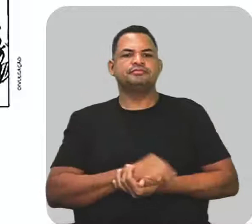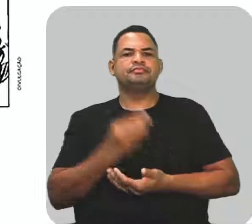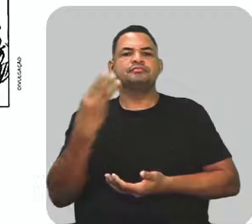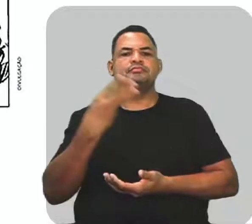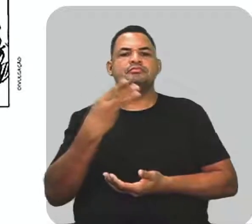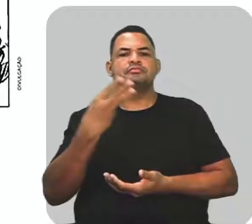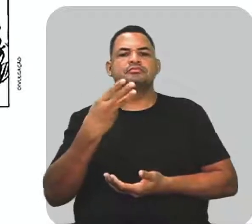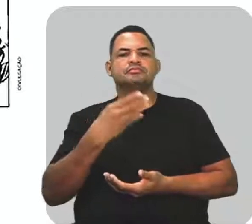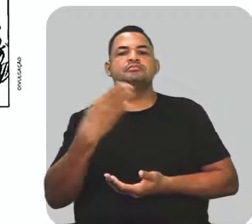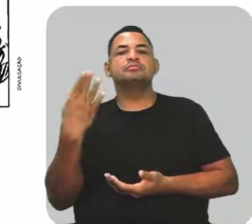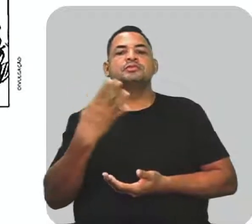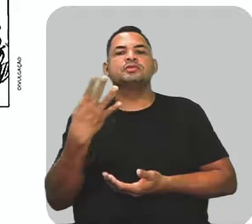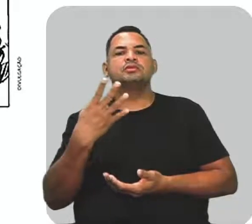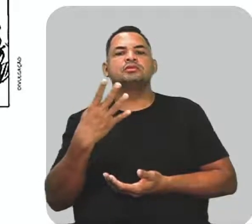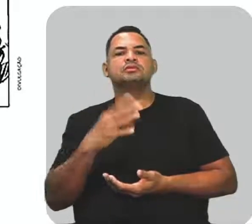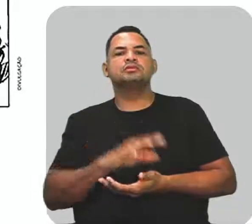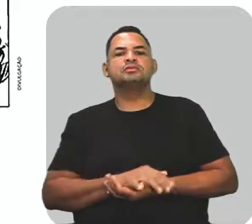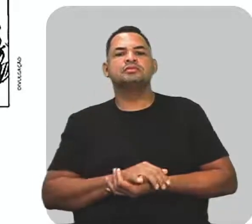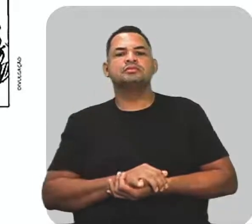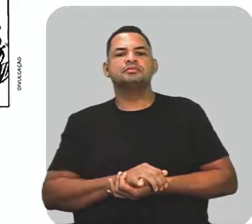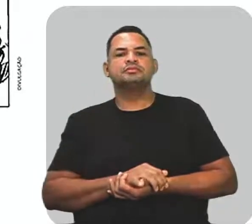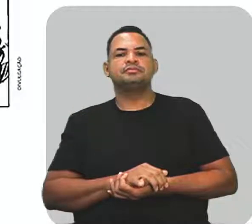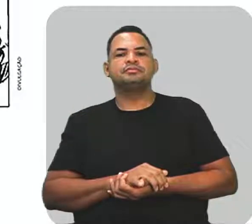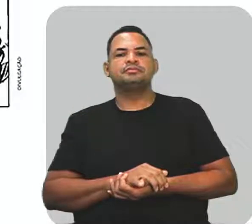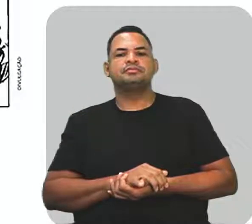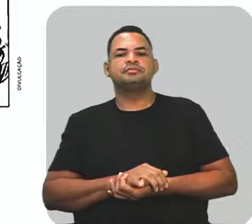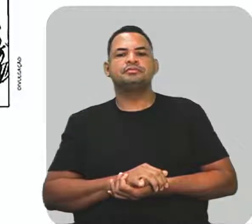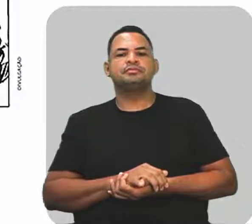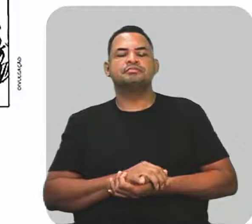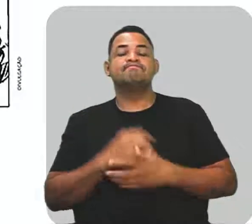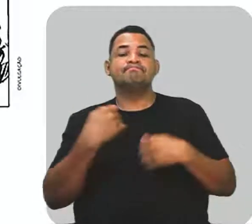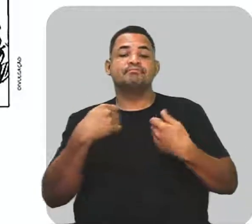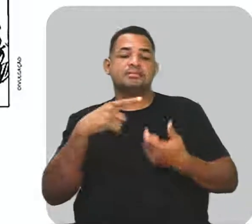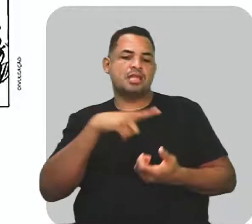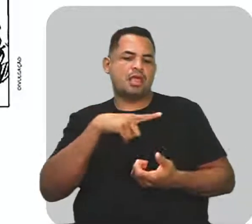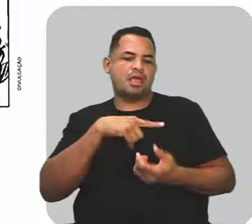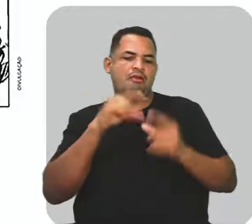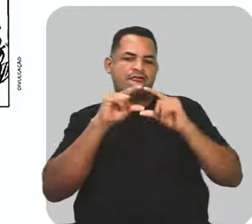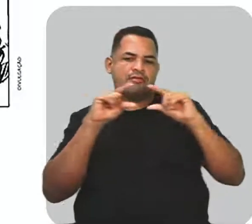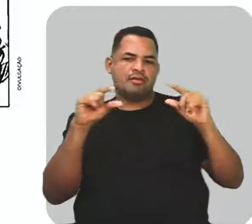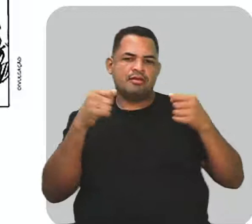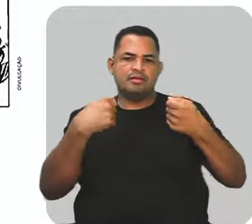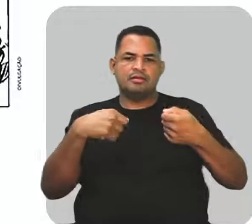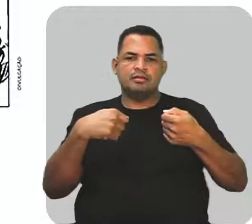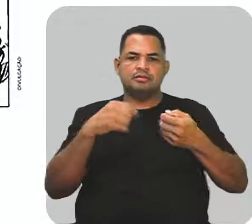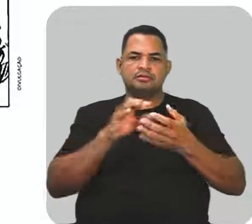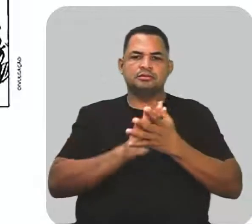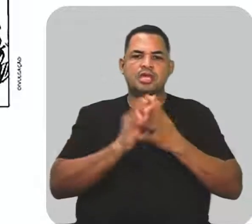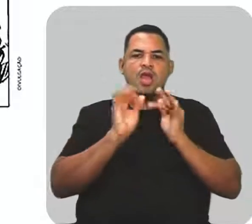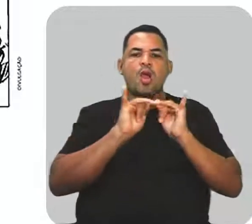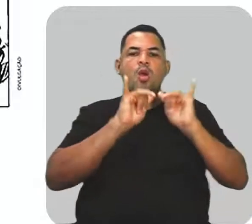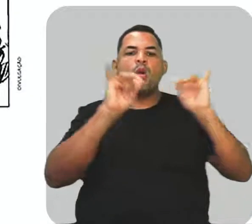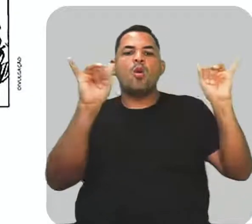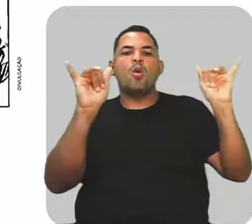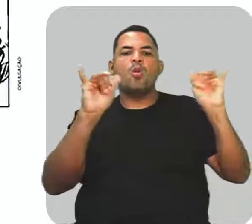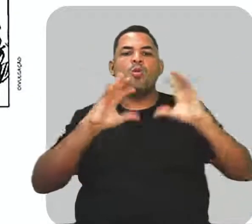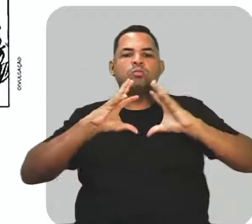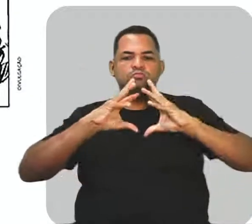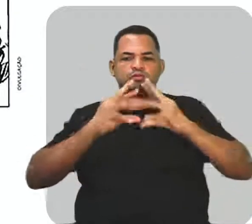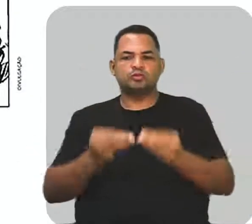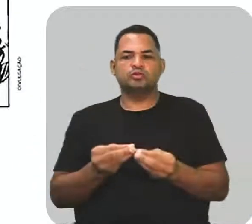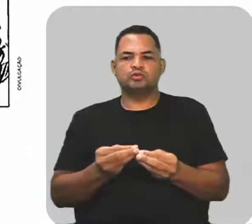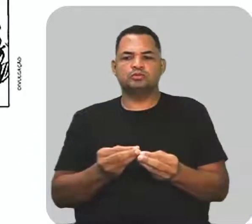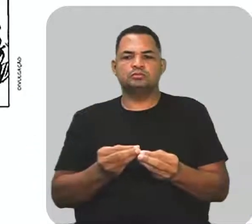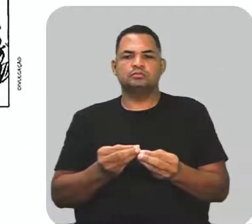terceiro e quarto quadrinho. Ou seja, para ser frase, precisa ter um enunciado